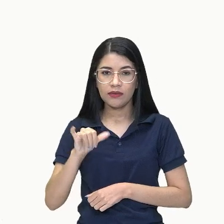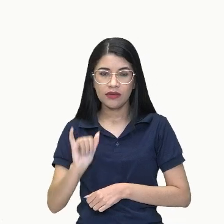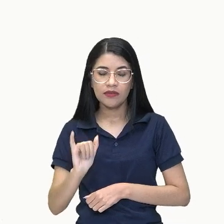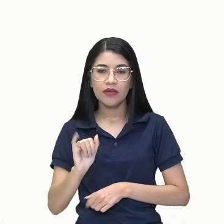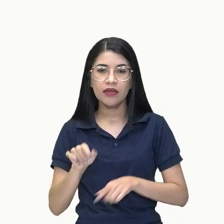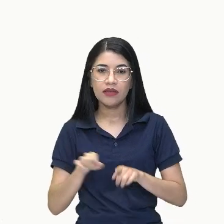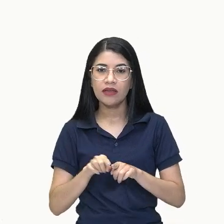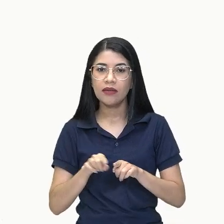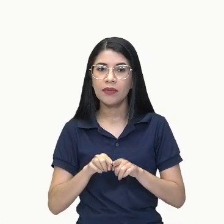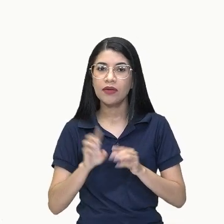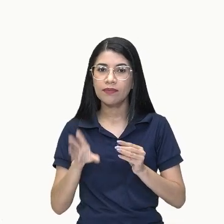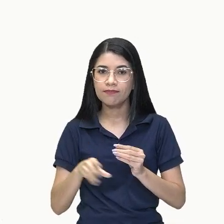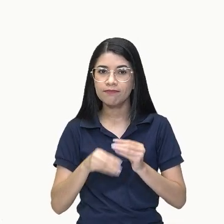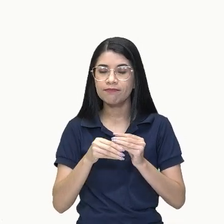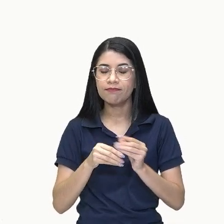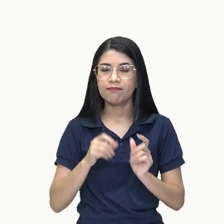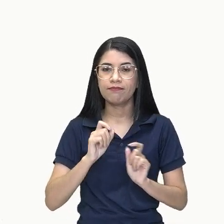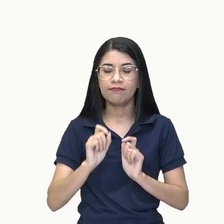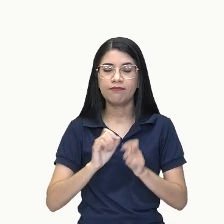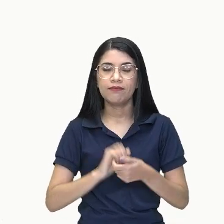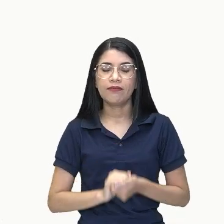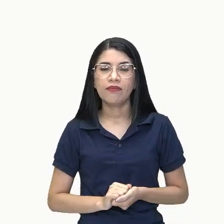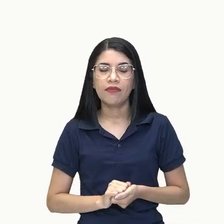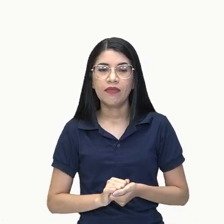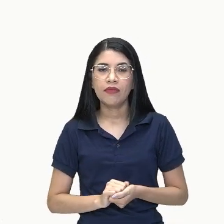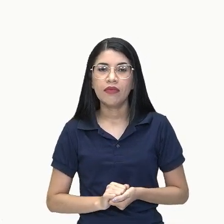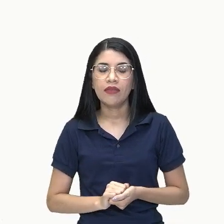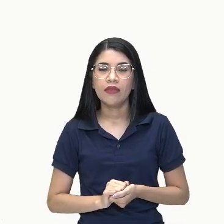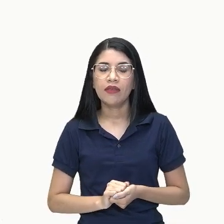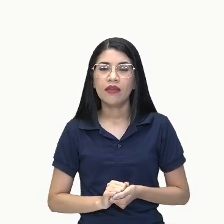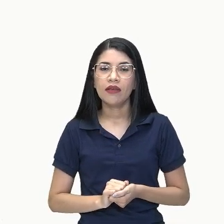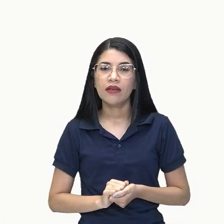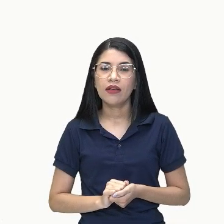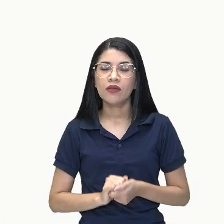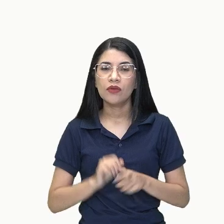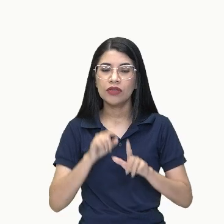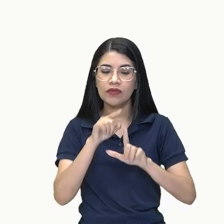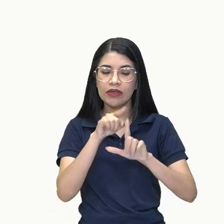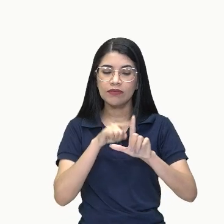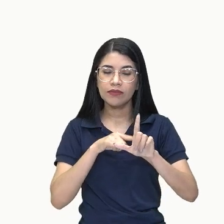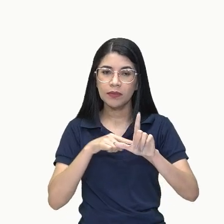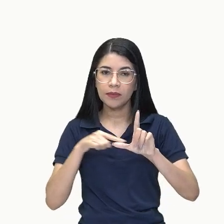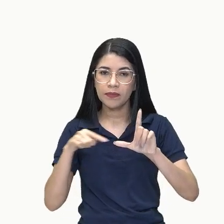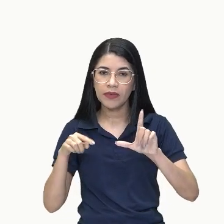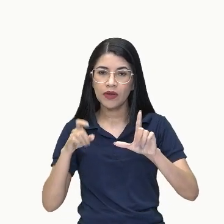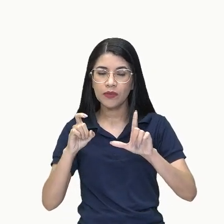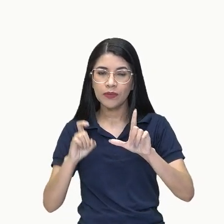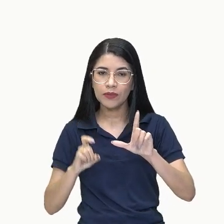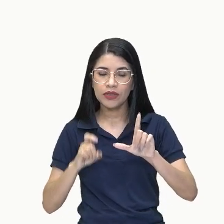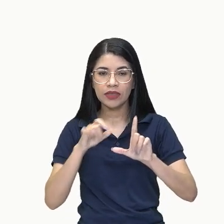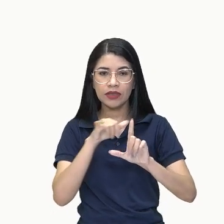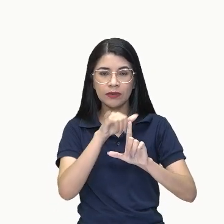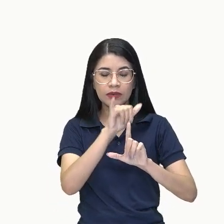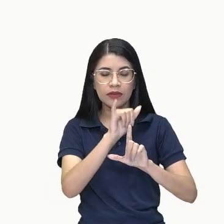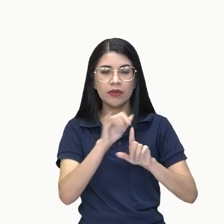uma observação. Quando nós vamos trabalhar no eixo x e no eixo y, nós vamos estar trabalhando aí com